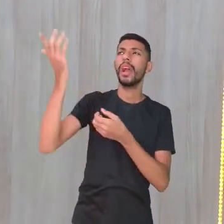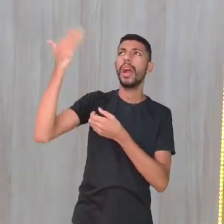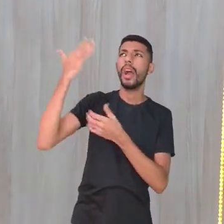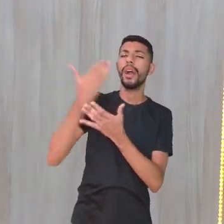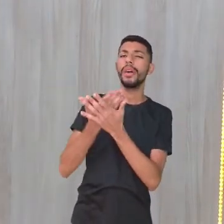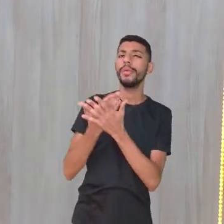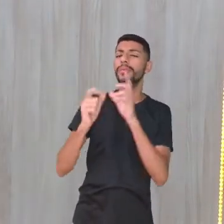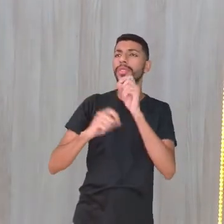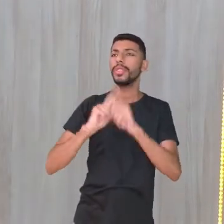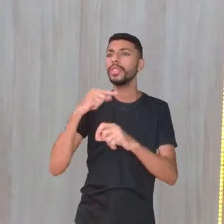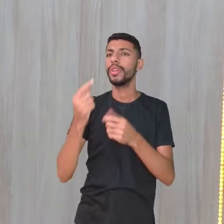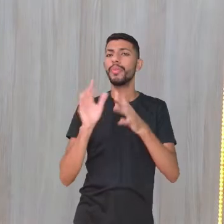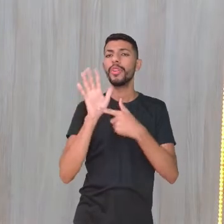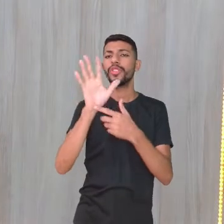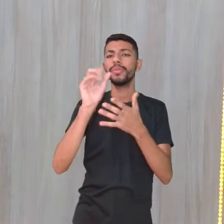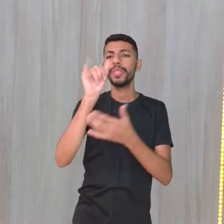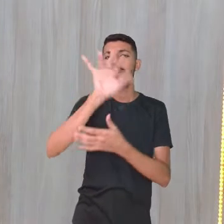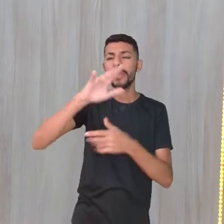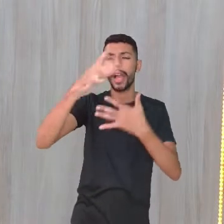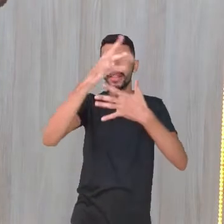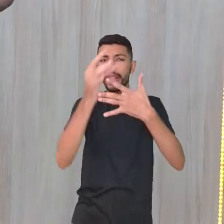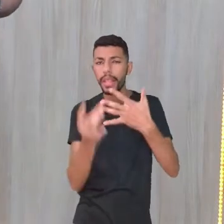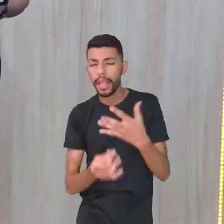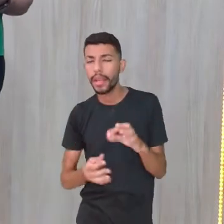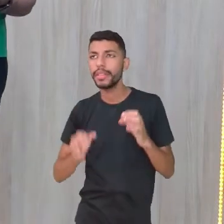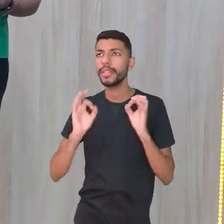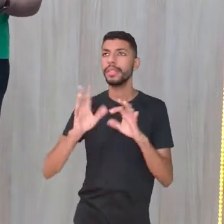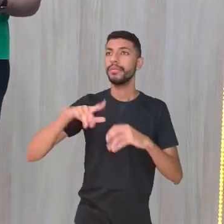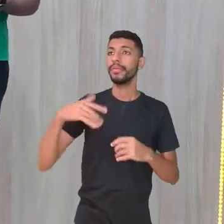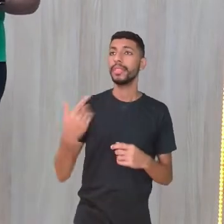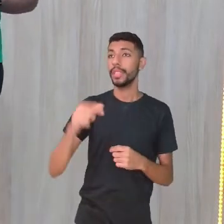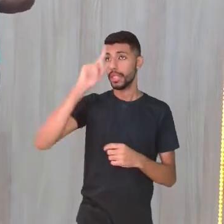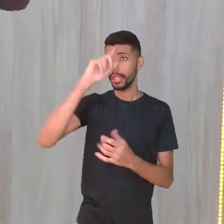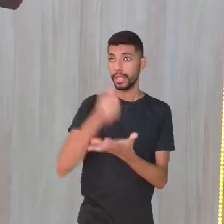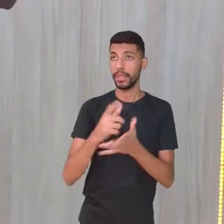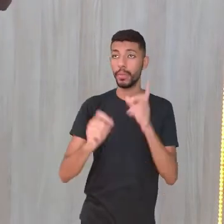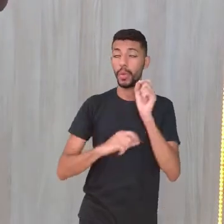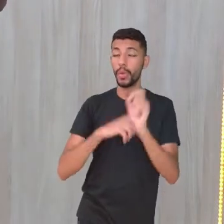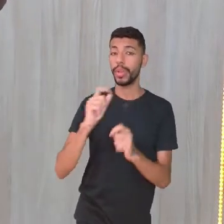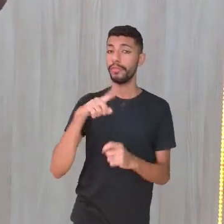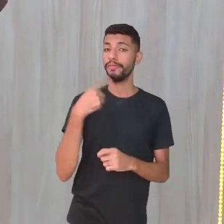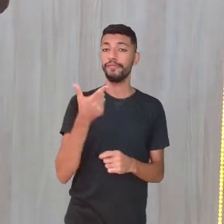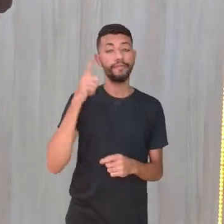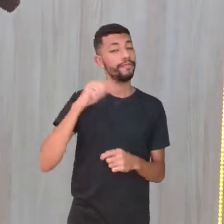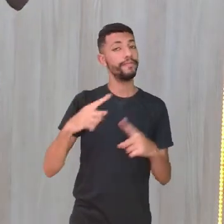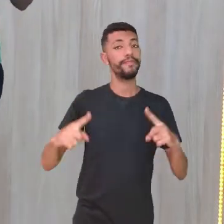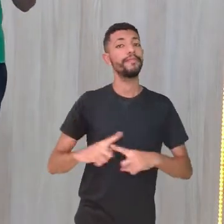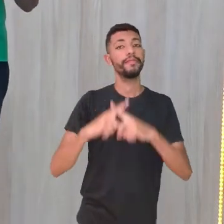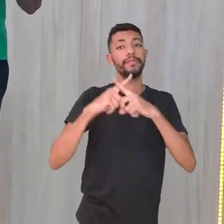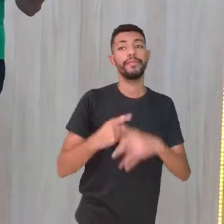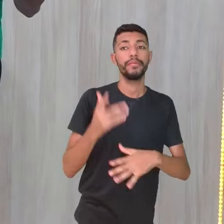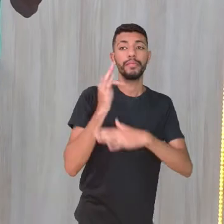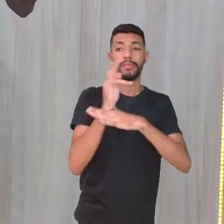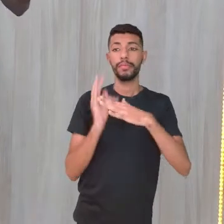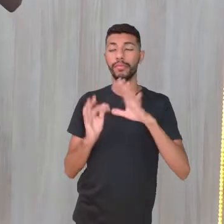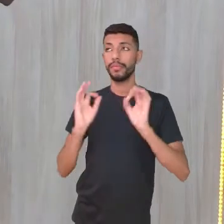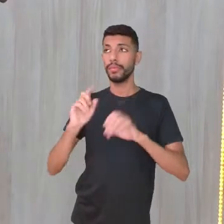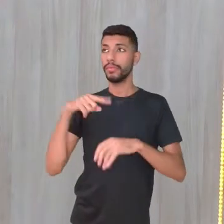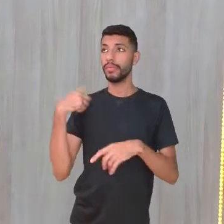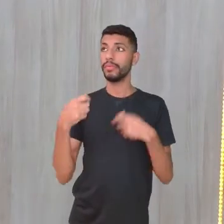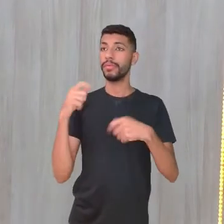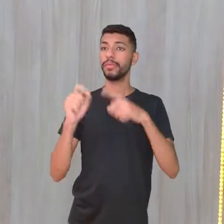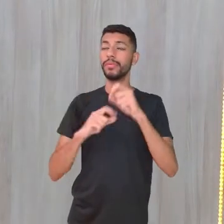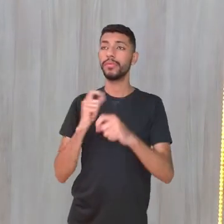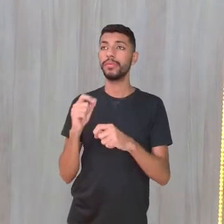direitinho, mostramos imagens dessas relações e chegamos a uma conclusão, que para a gente multiplicar aí frações, a gente